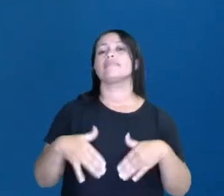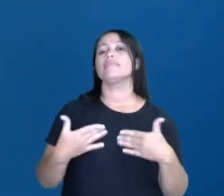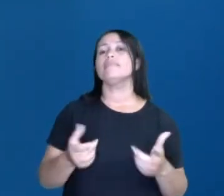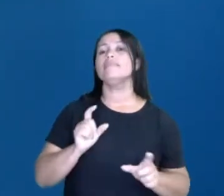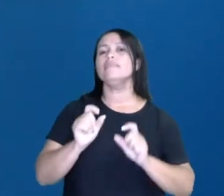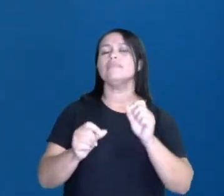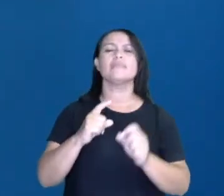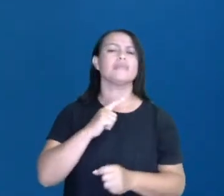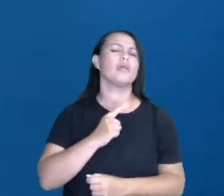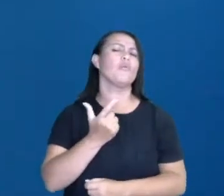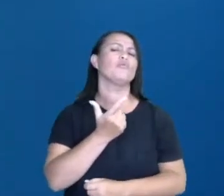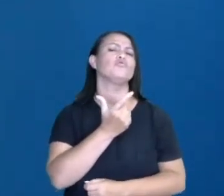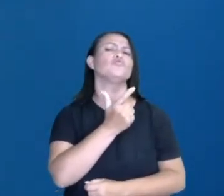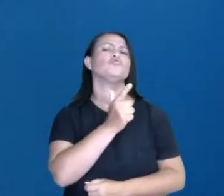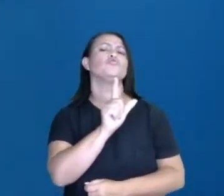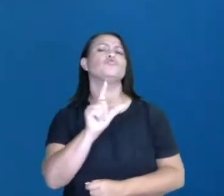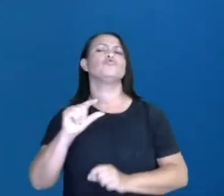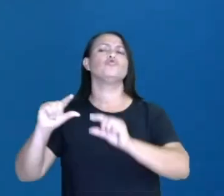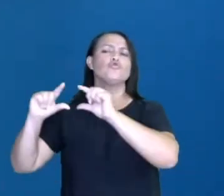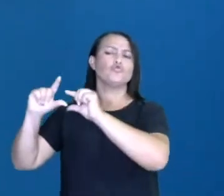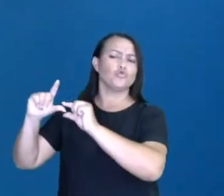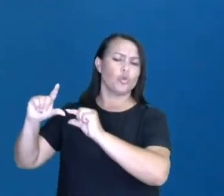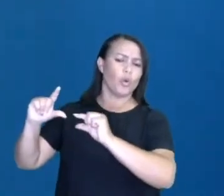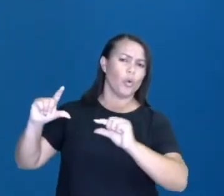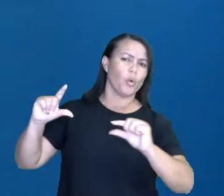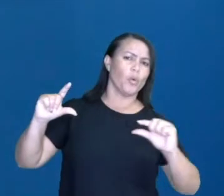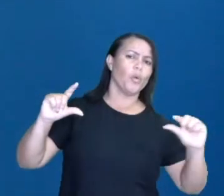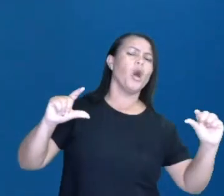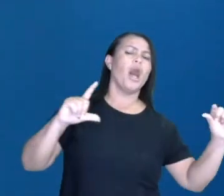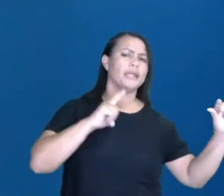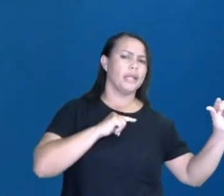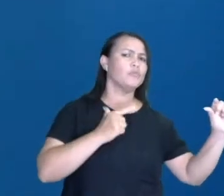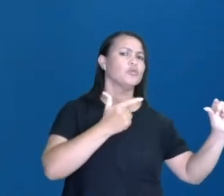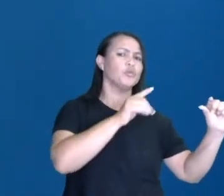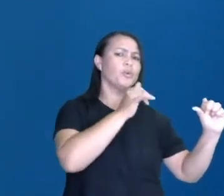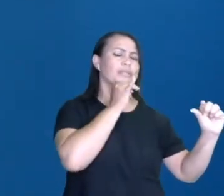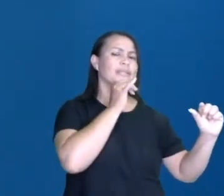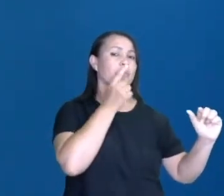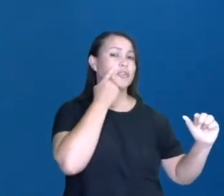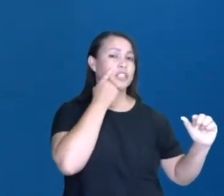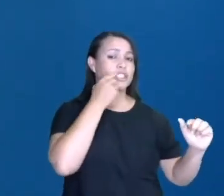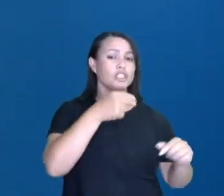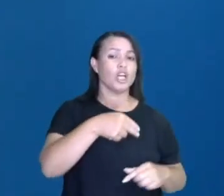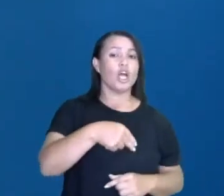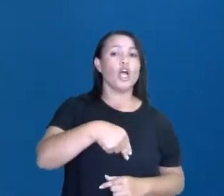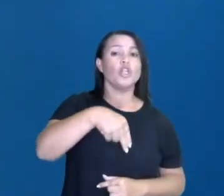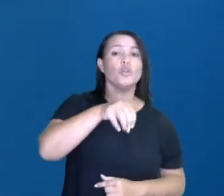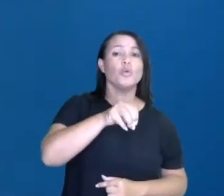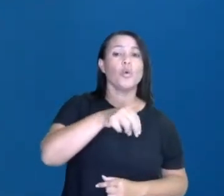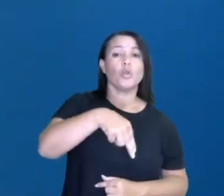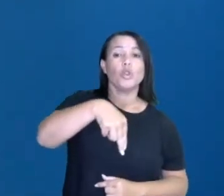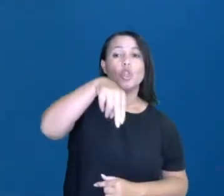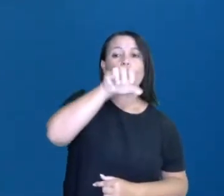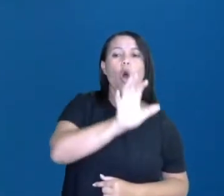Então, temos outro, no demais da frase, temos outro aqui. No